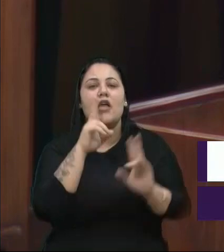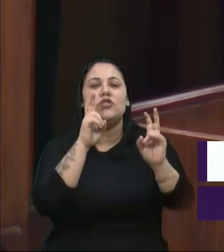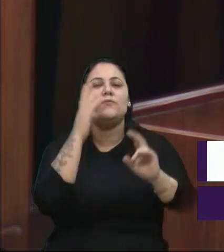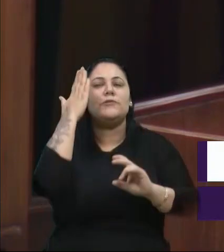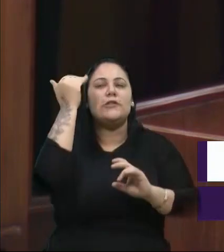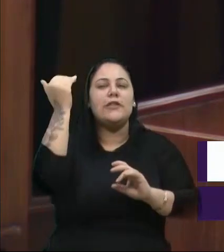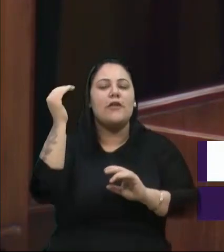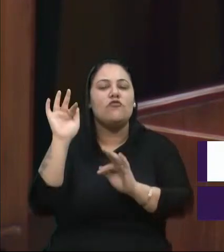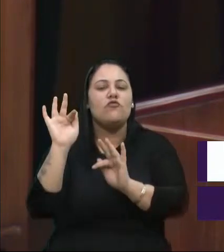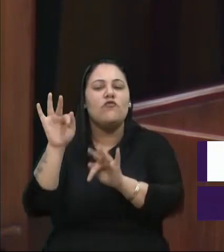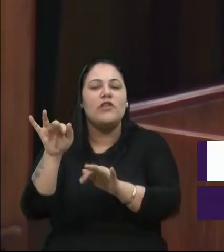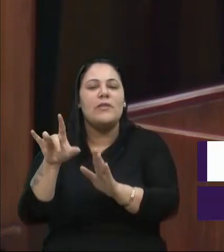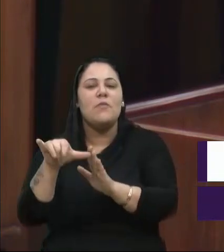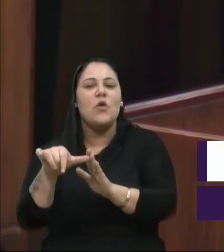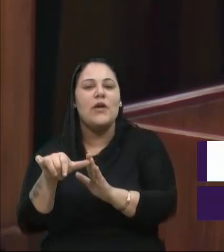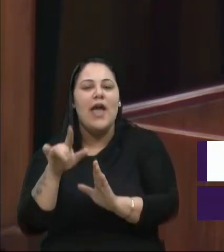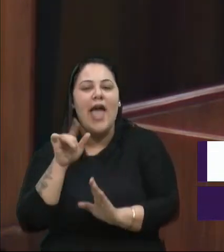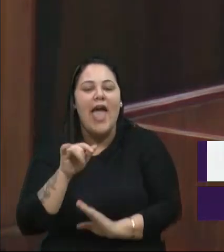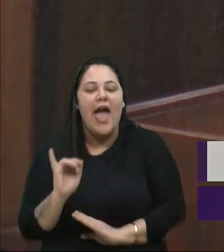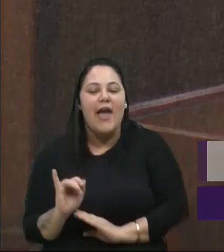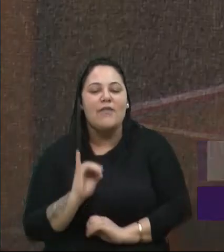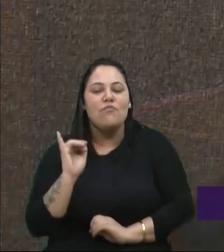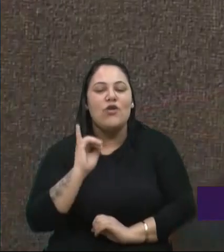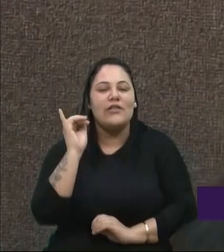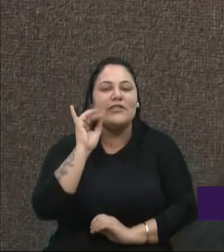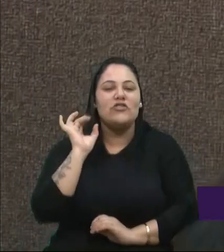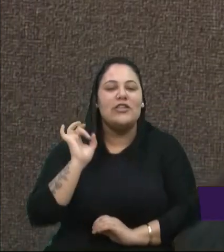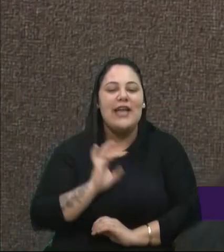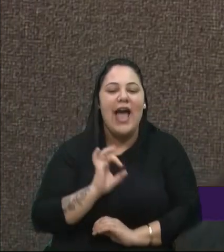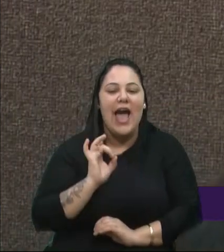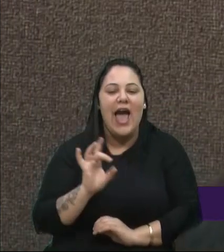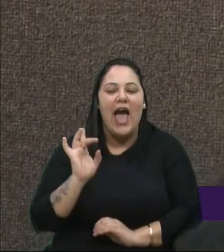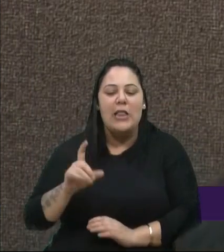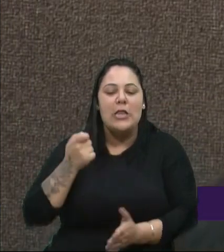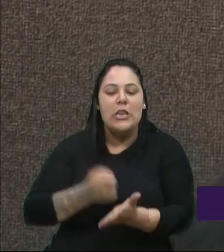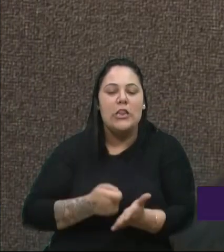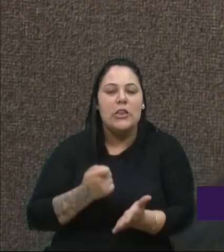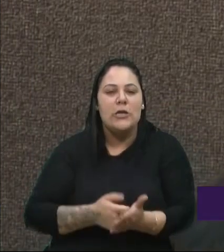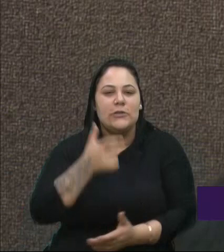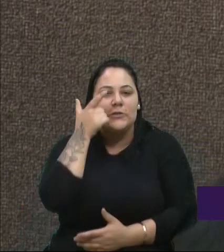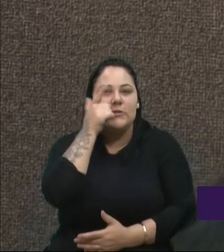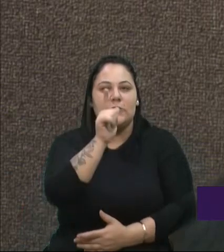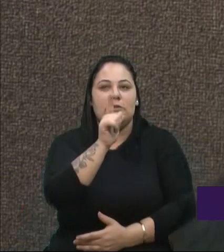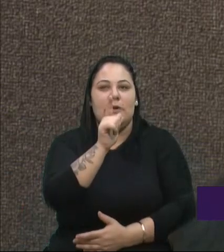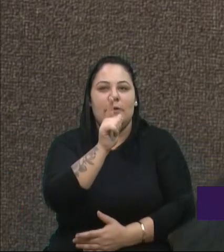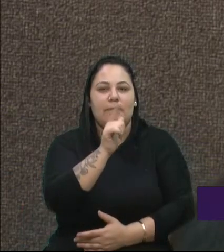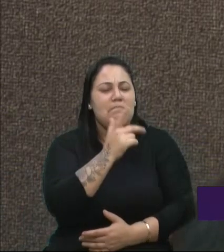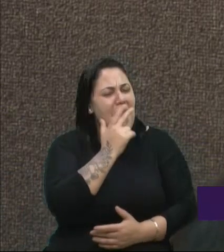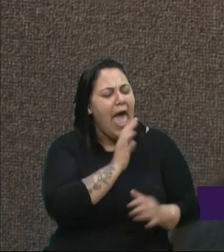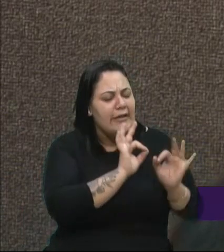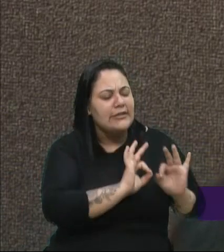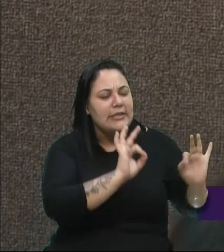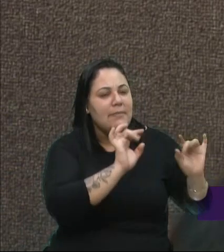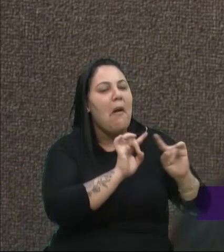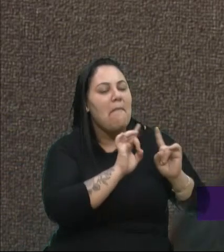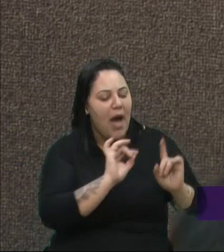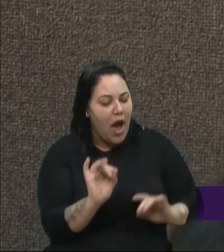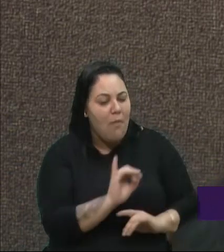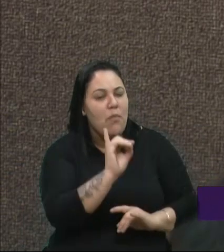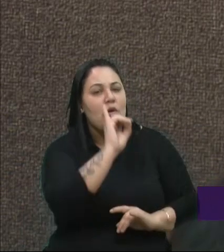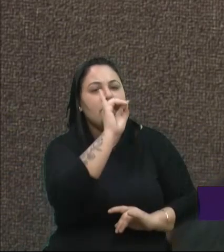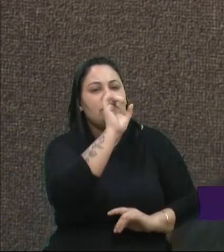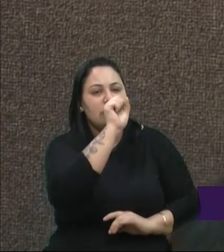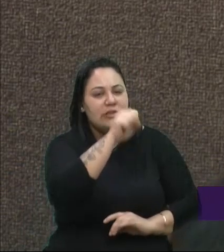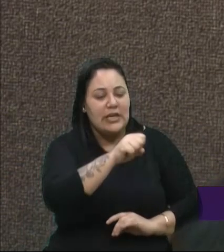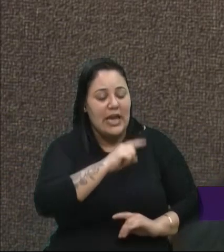a importância que damos a cada luta e as vitórias que ainda podem parecer simples. Elas importam. Essa